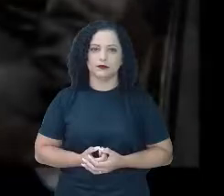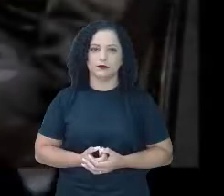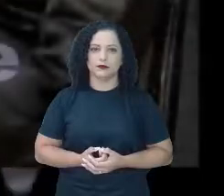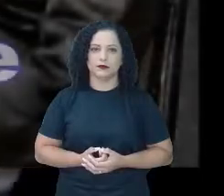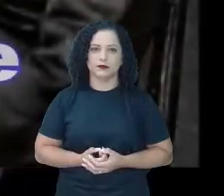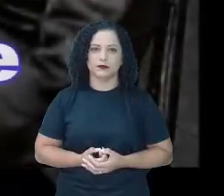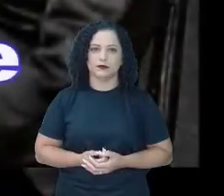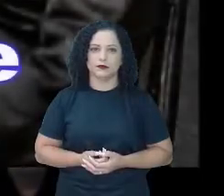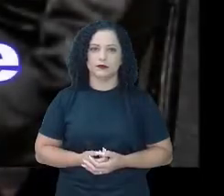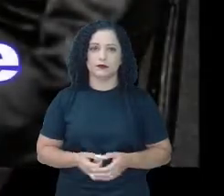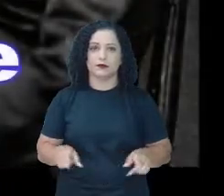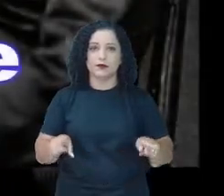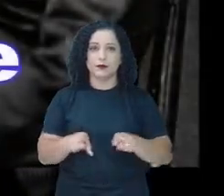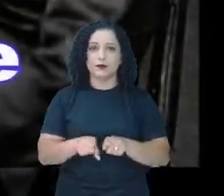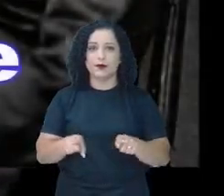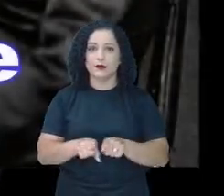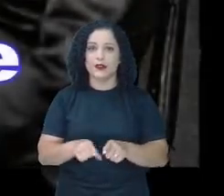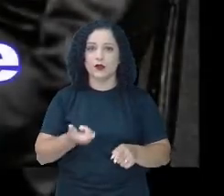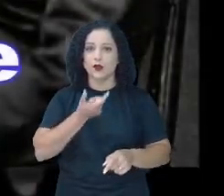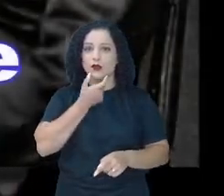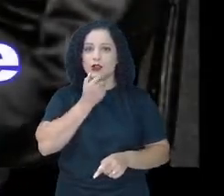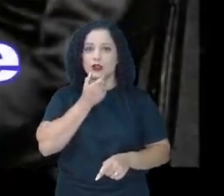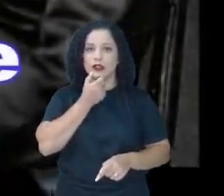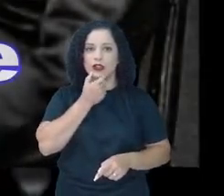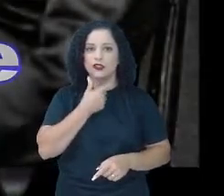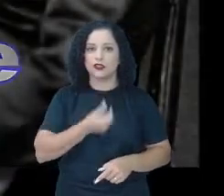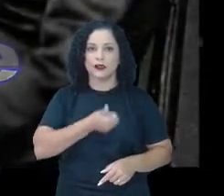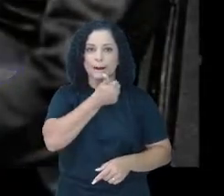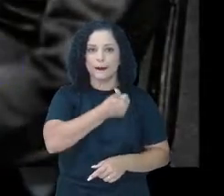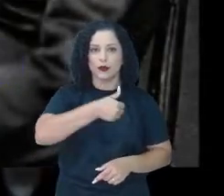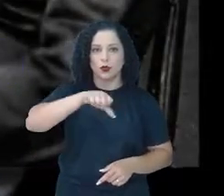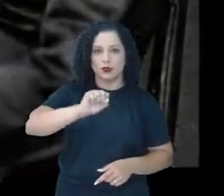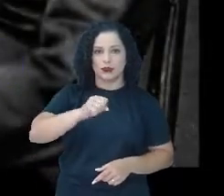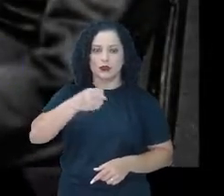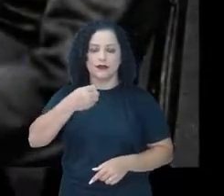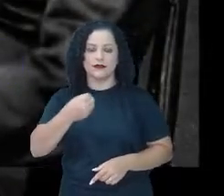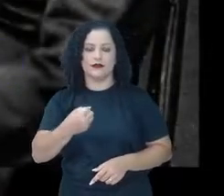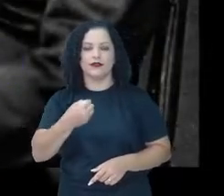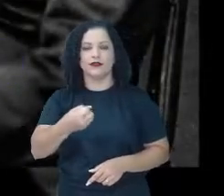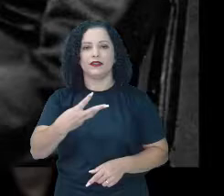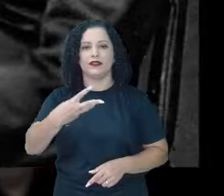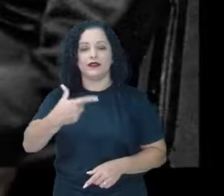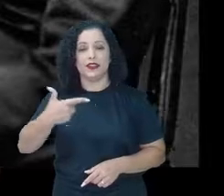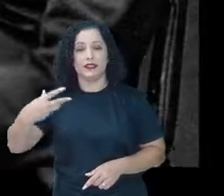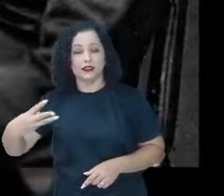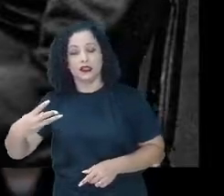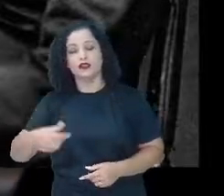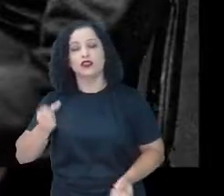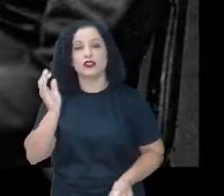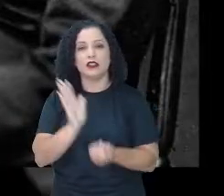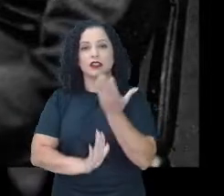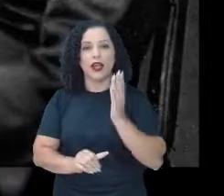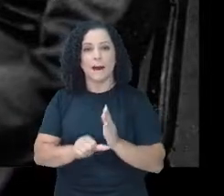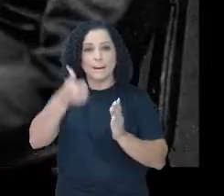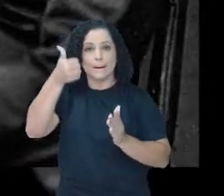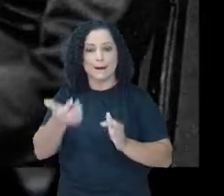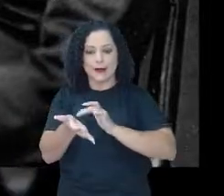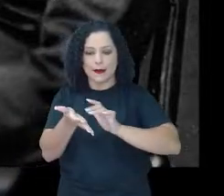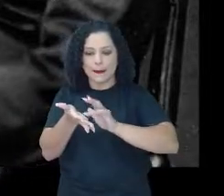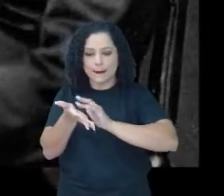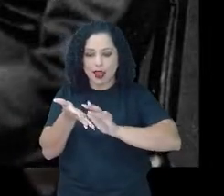O inglês Charles Babbage, que em 1823 construiu a primeira máquina calculadora do